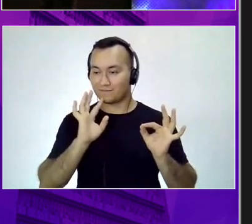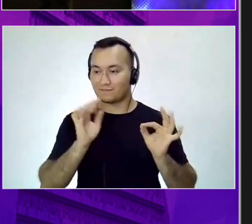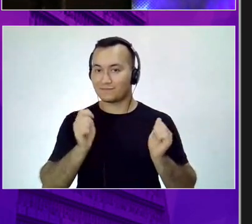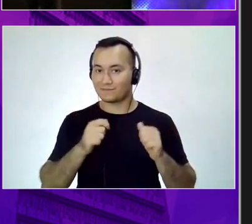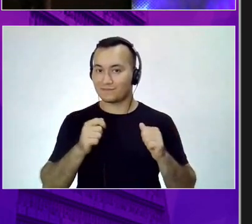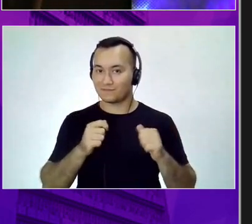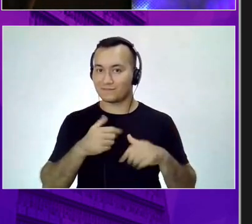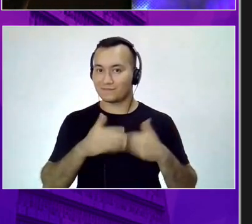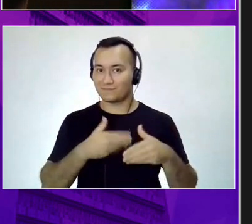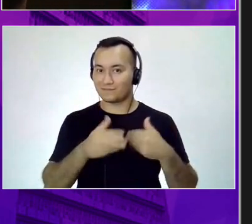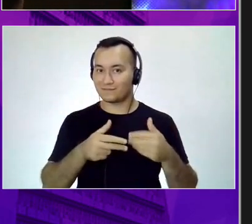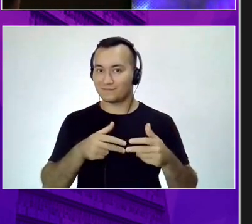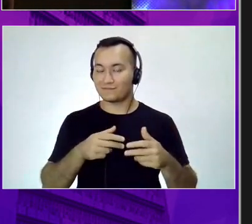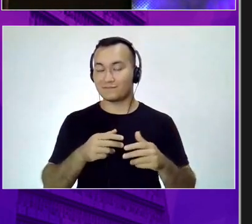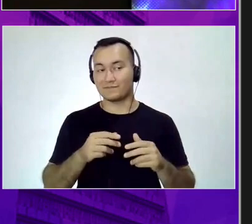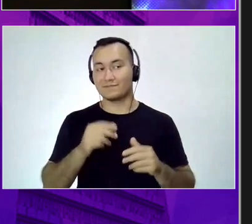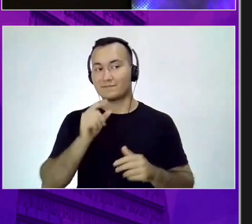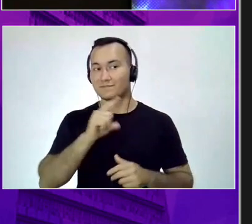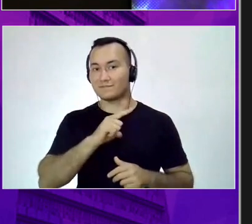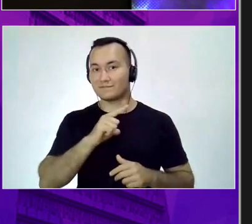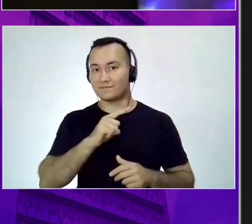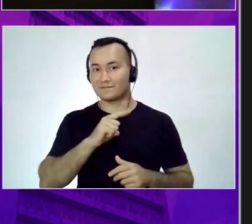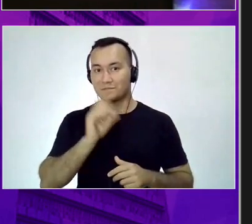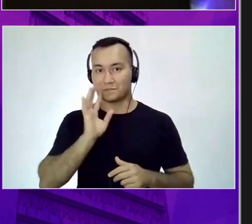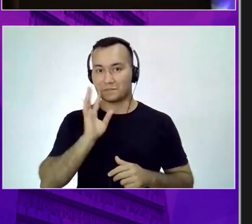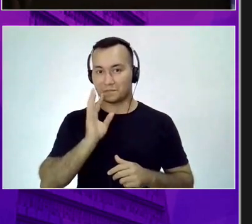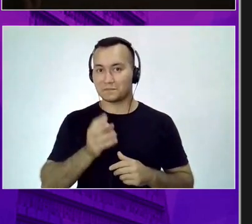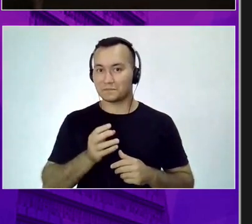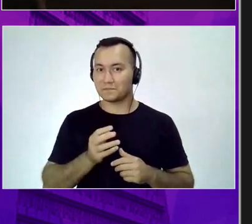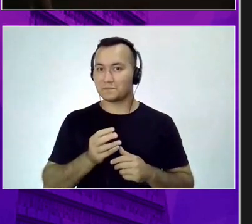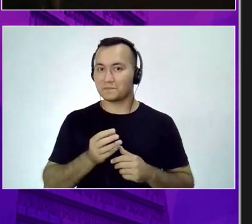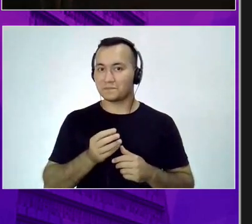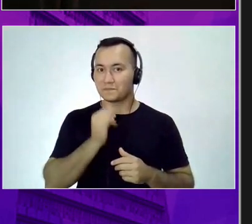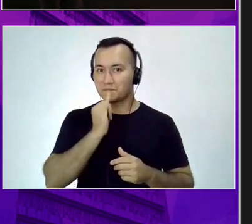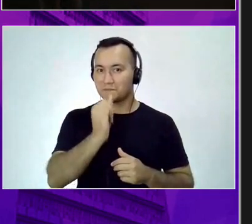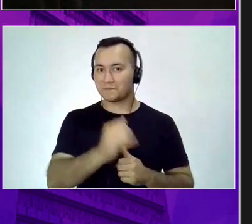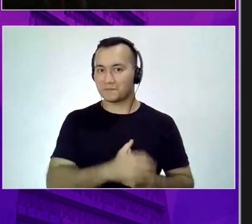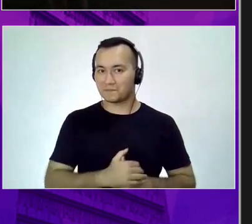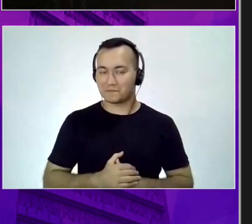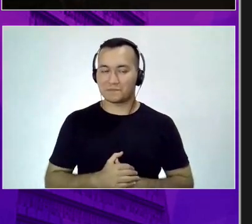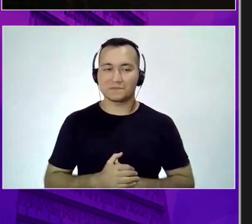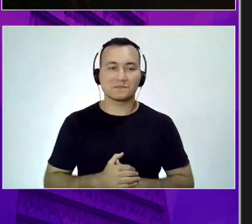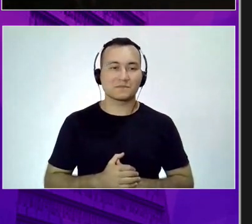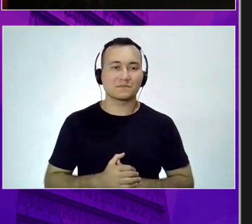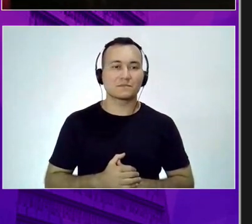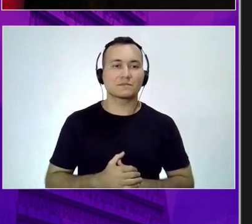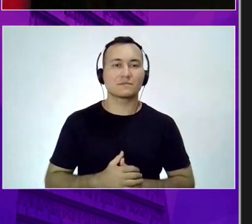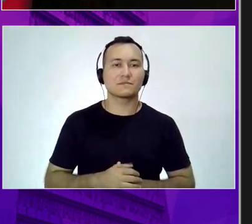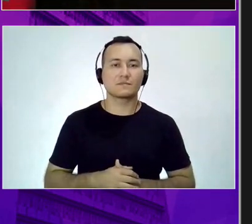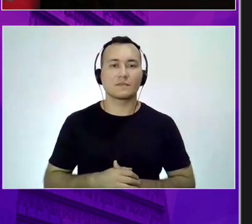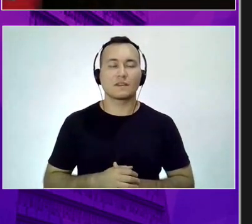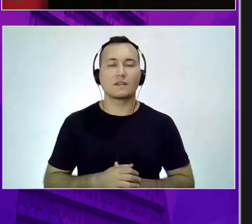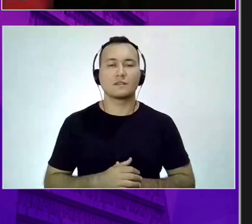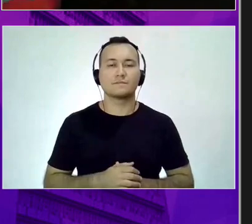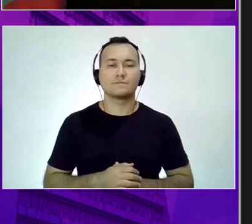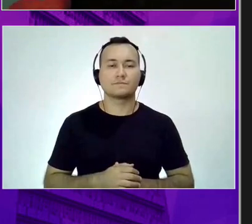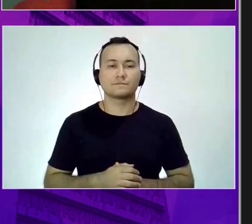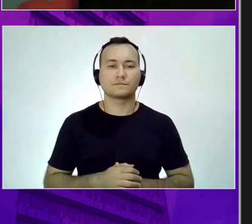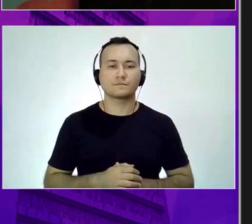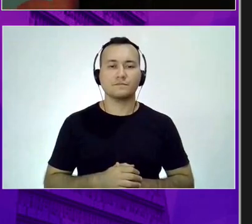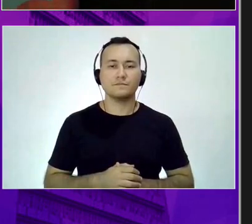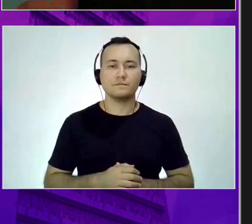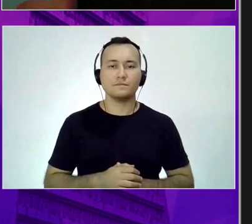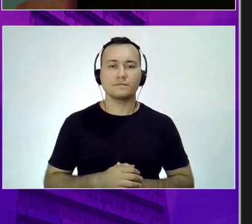Então, dentro daquele workshop, né, daquele passo a passo, tem vários elementos. Eu fiz essa representação só para mostrar